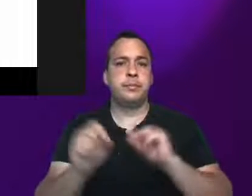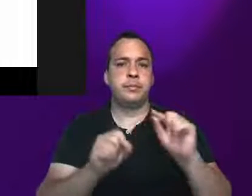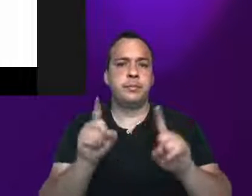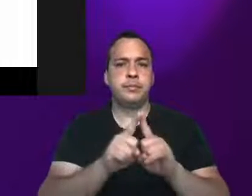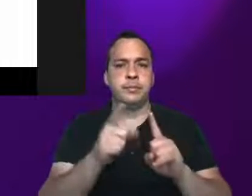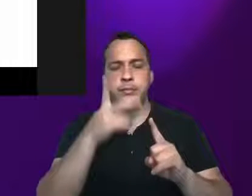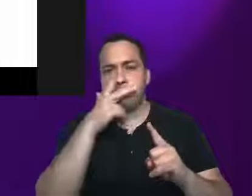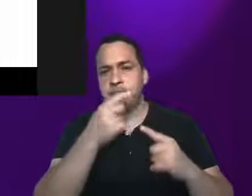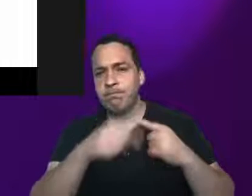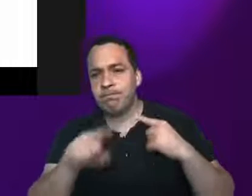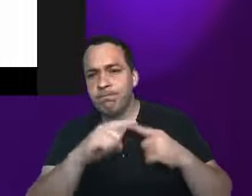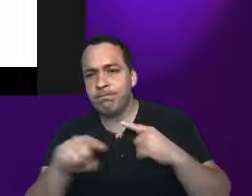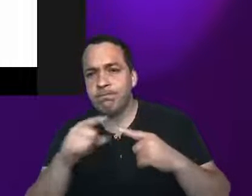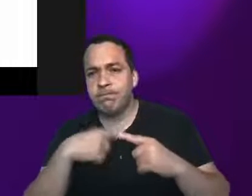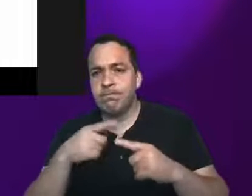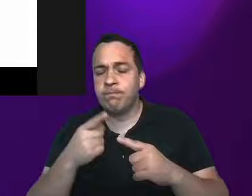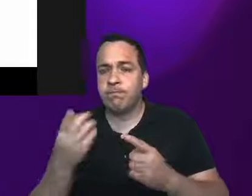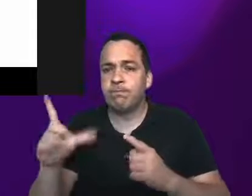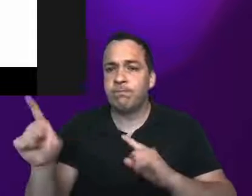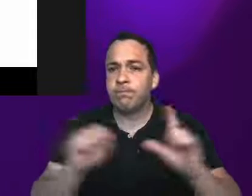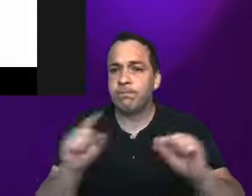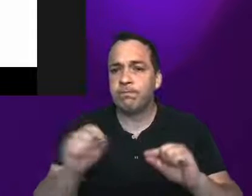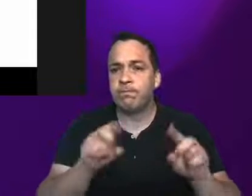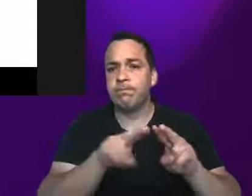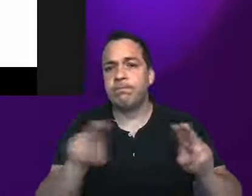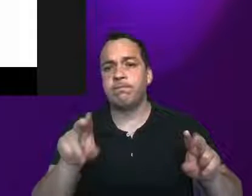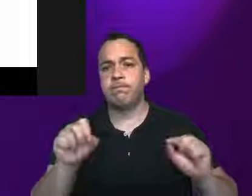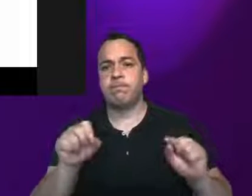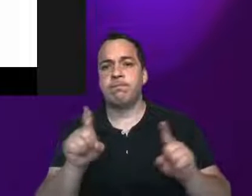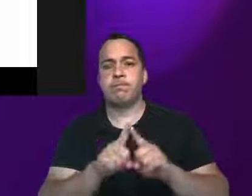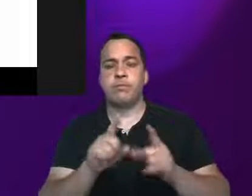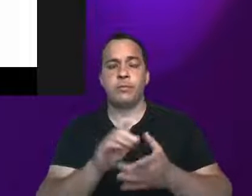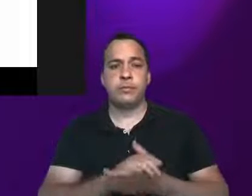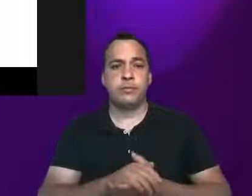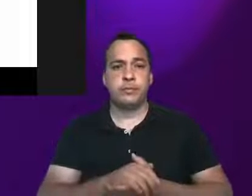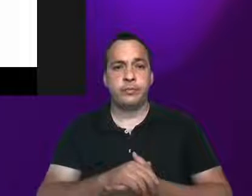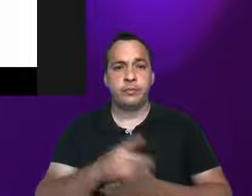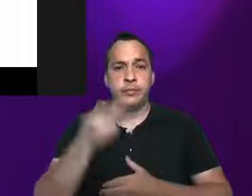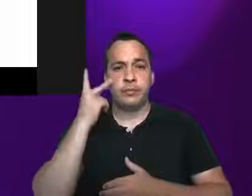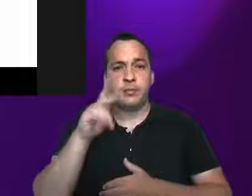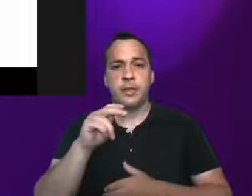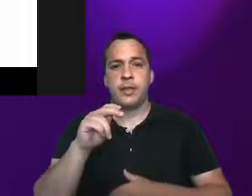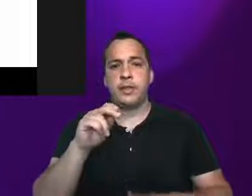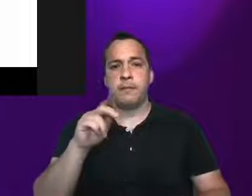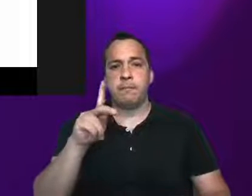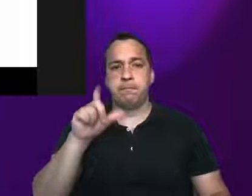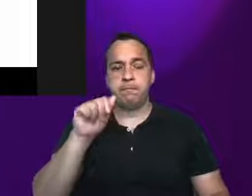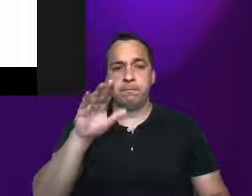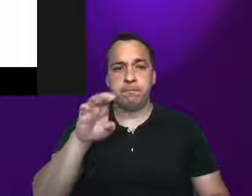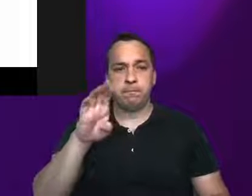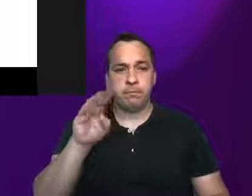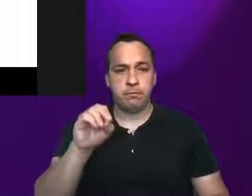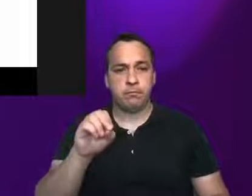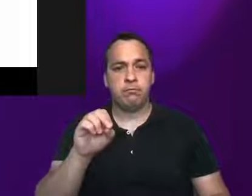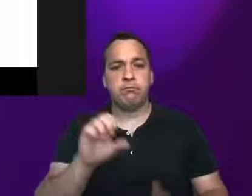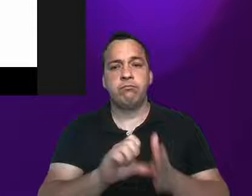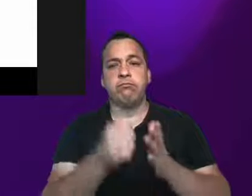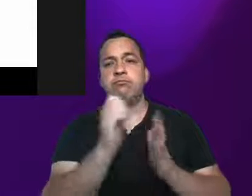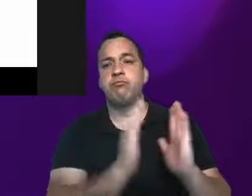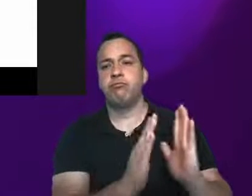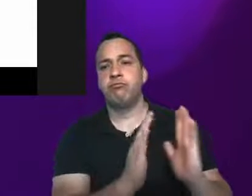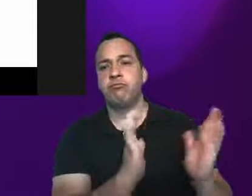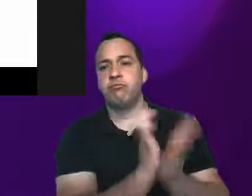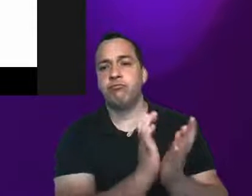descompensadas foram randomizadas para o início de empagliflozina ou placebo. E aí o desfecho primário seria